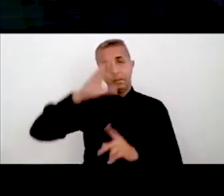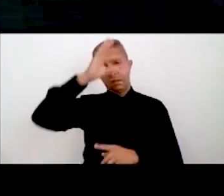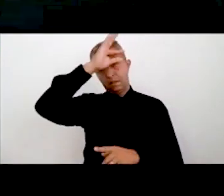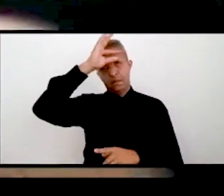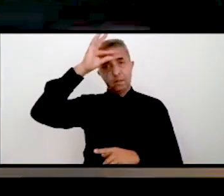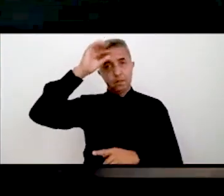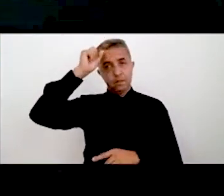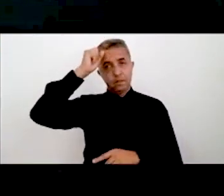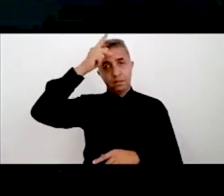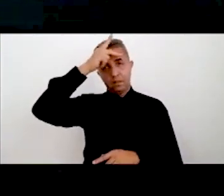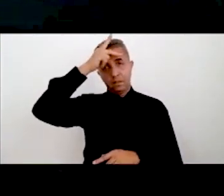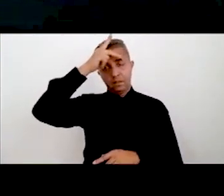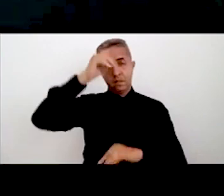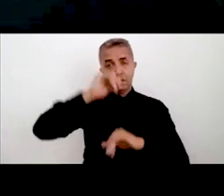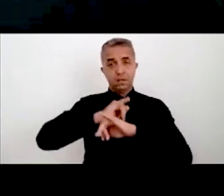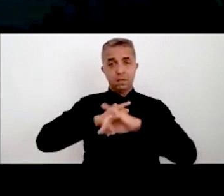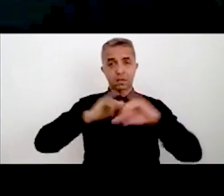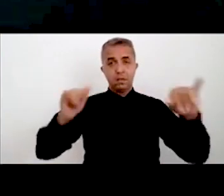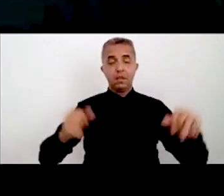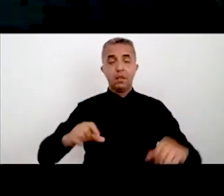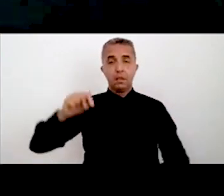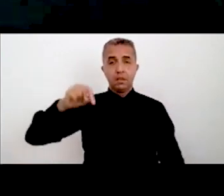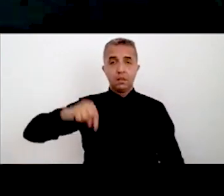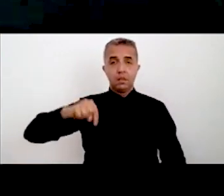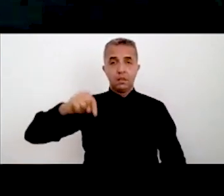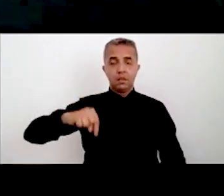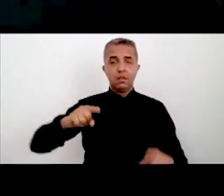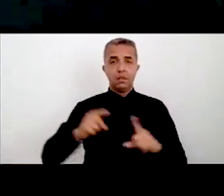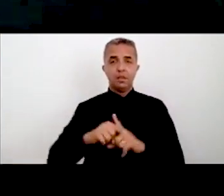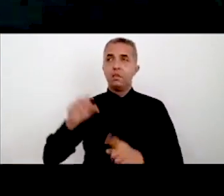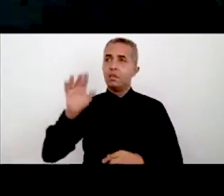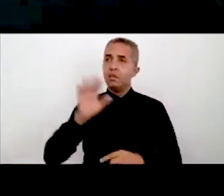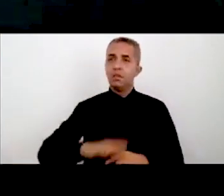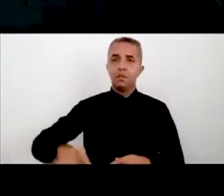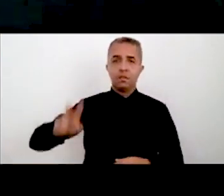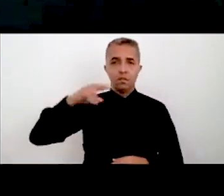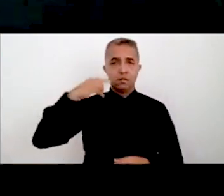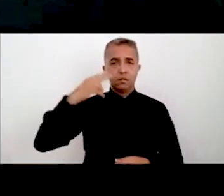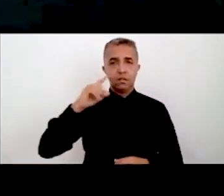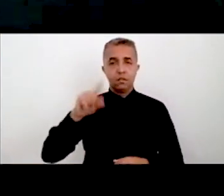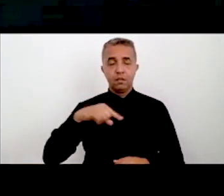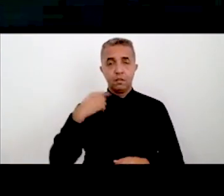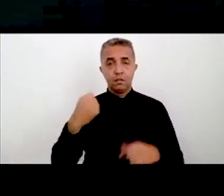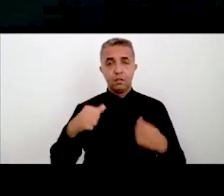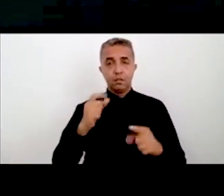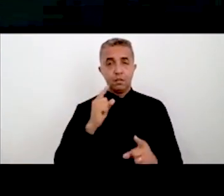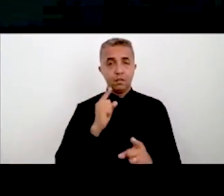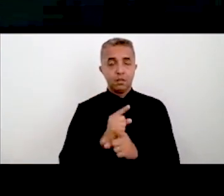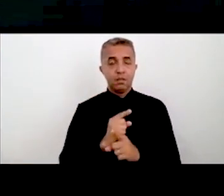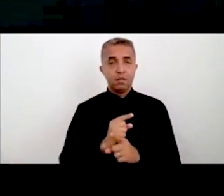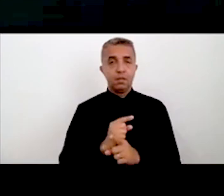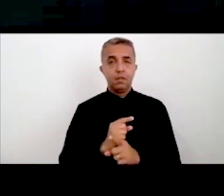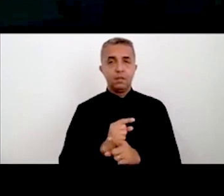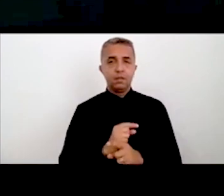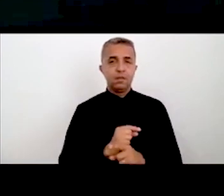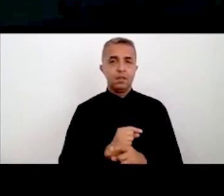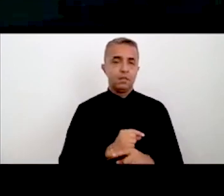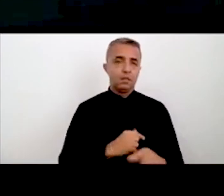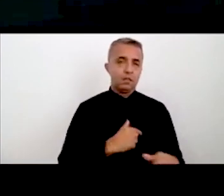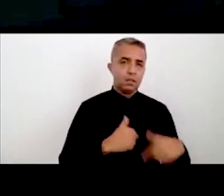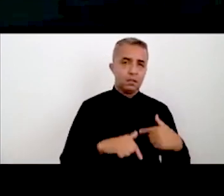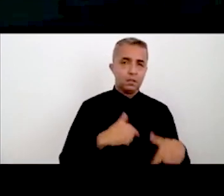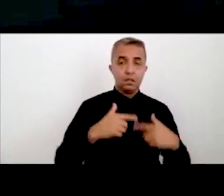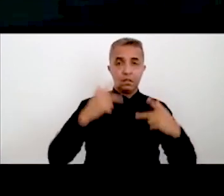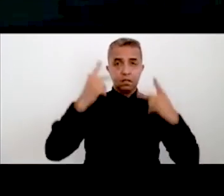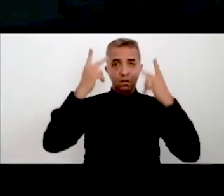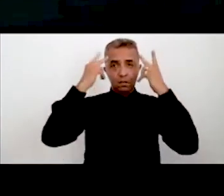aí, através dessa casa aqui, juntamente todos os vereadores, nós achar uma forma de retomar as atividades normais desses